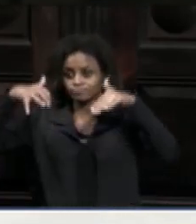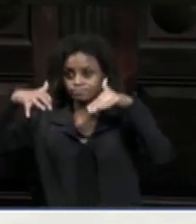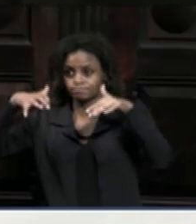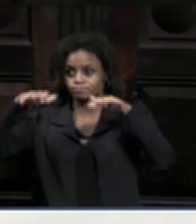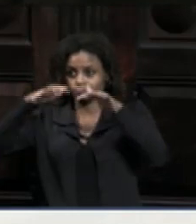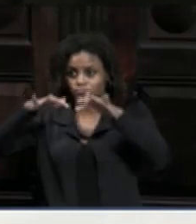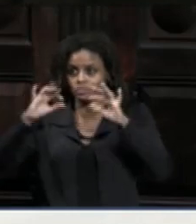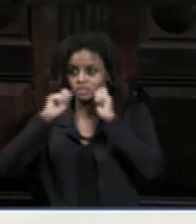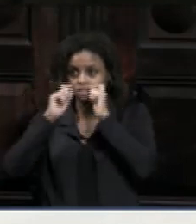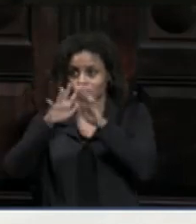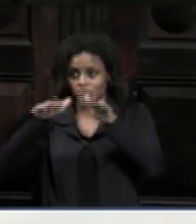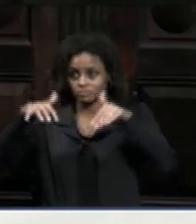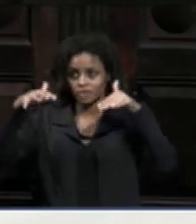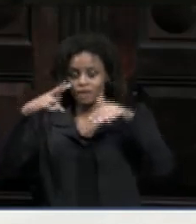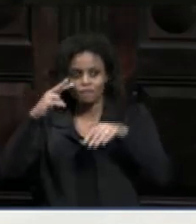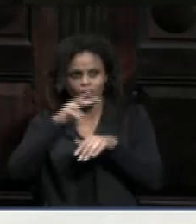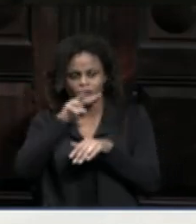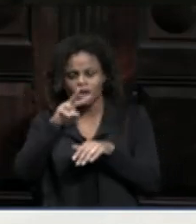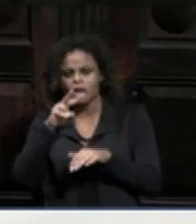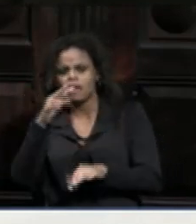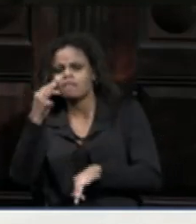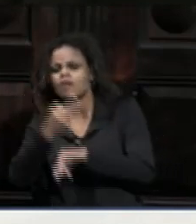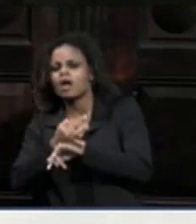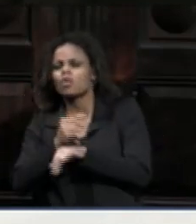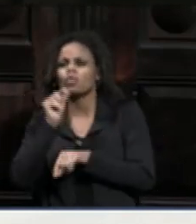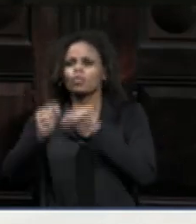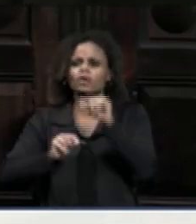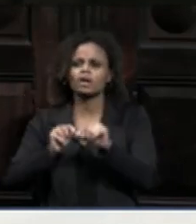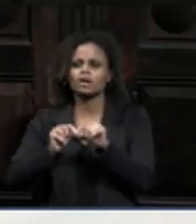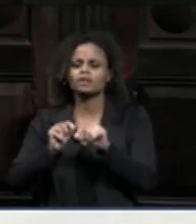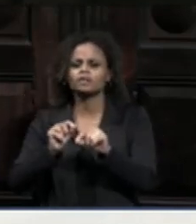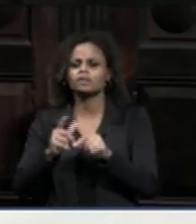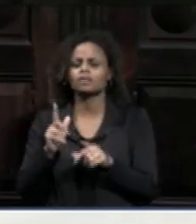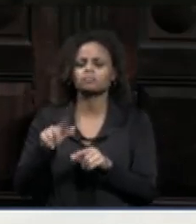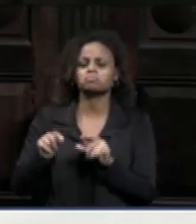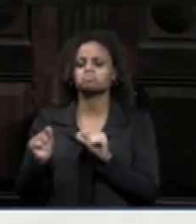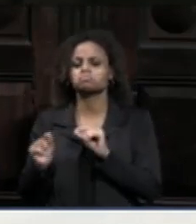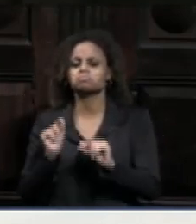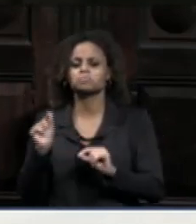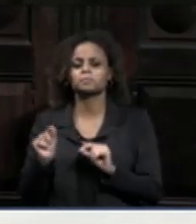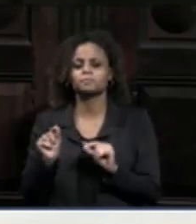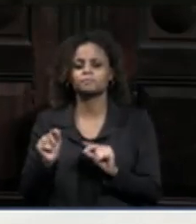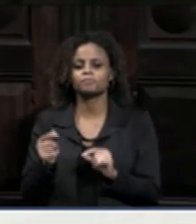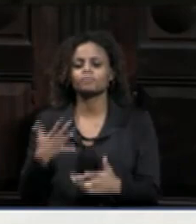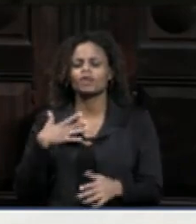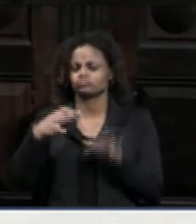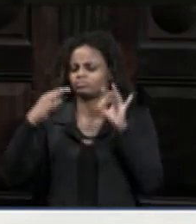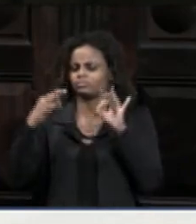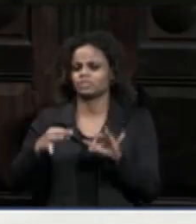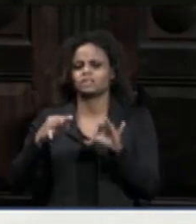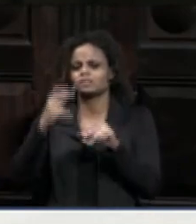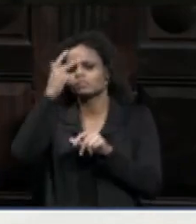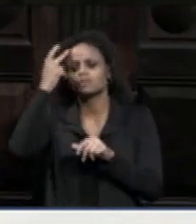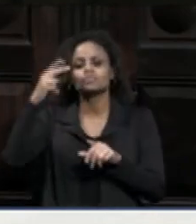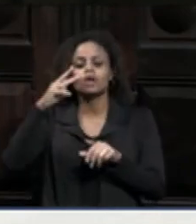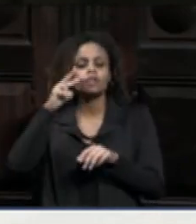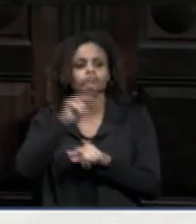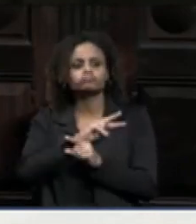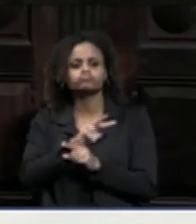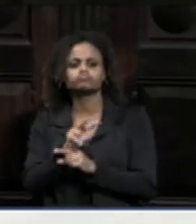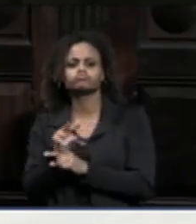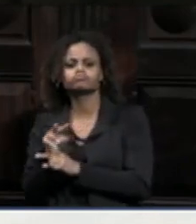está. E eu tenho certeza absoluta que nas galerias vários vão